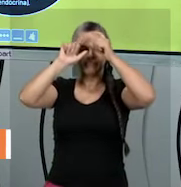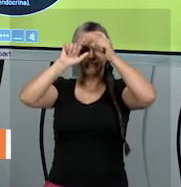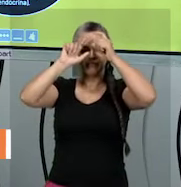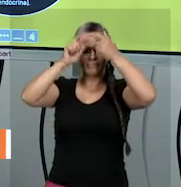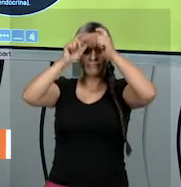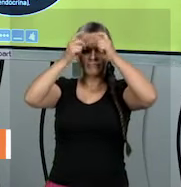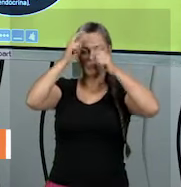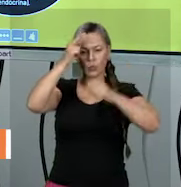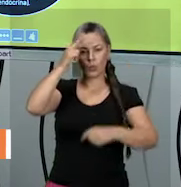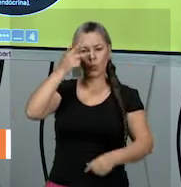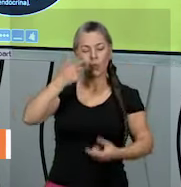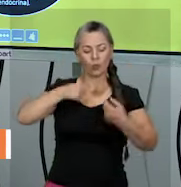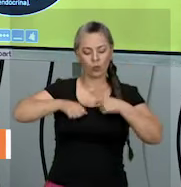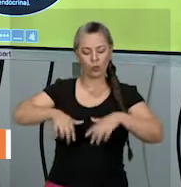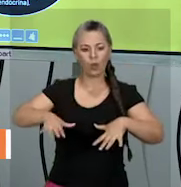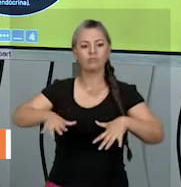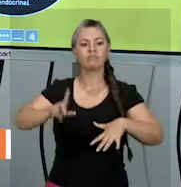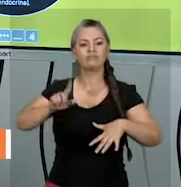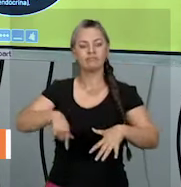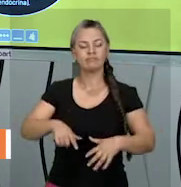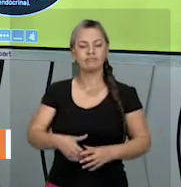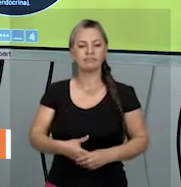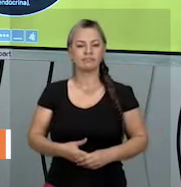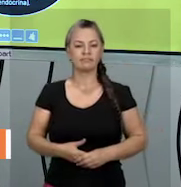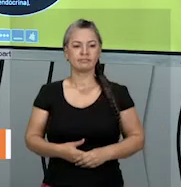corpo, para a regulação do nosso corpo.